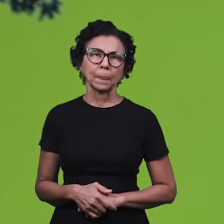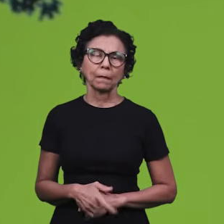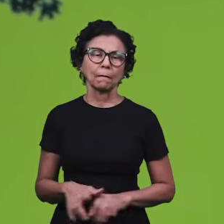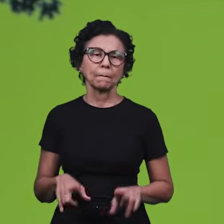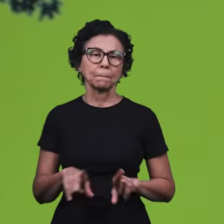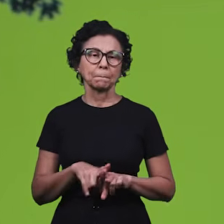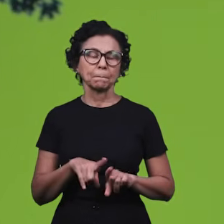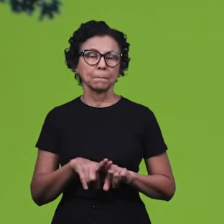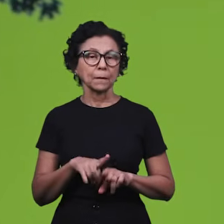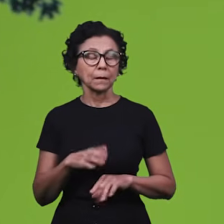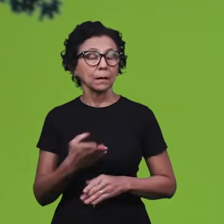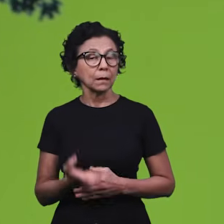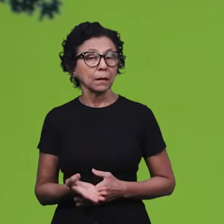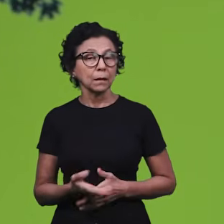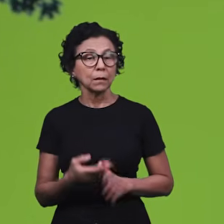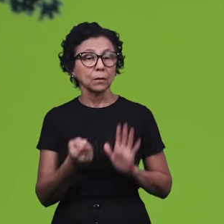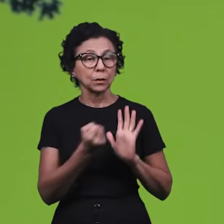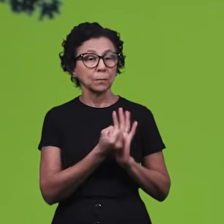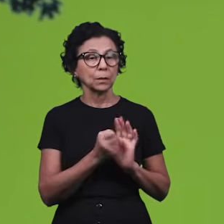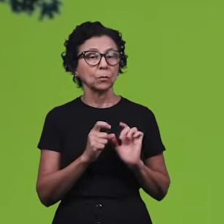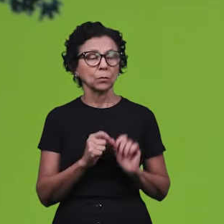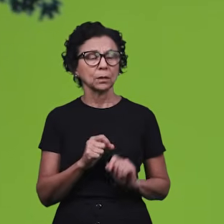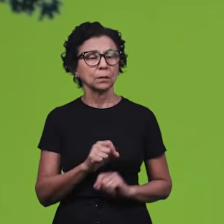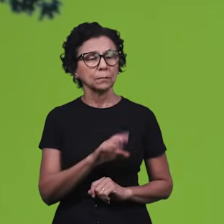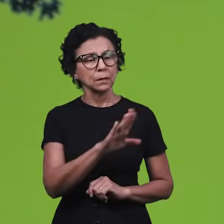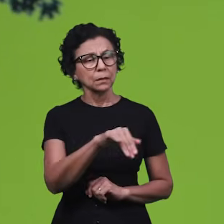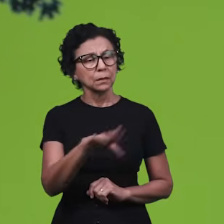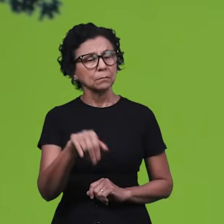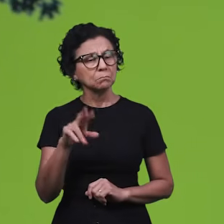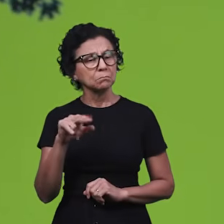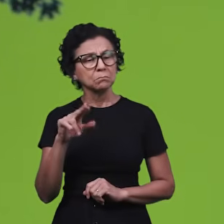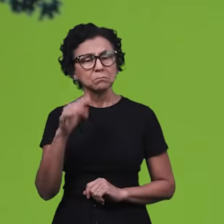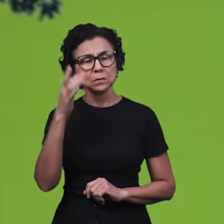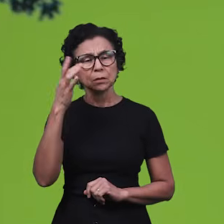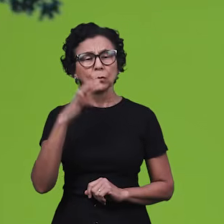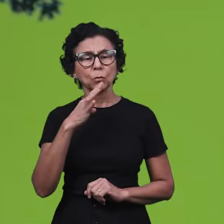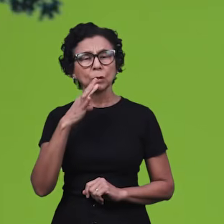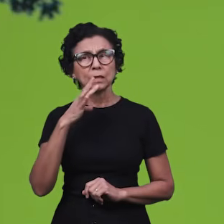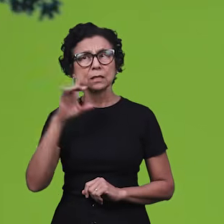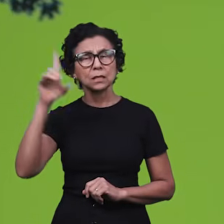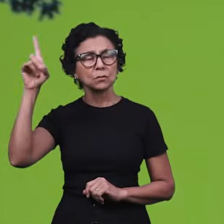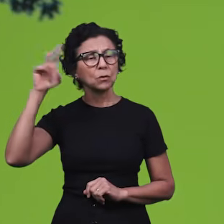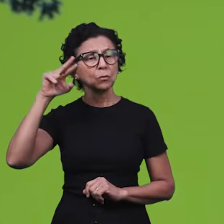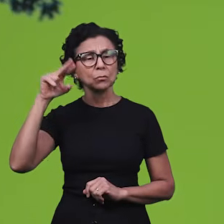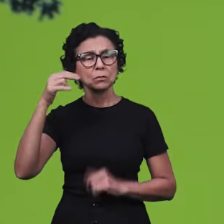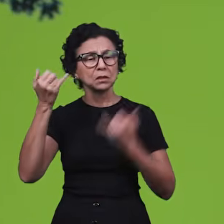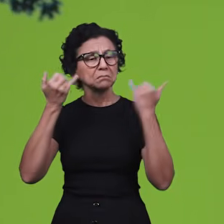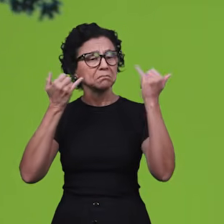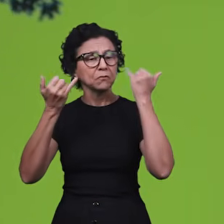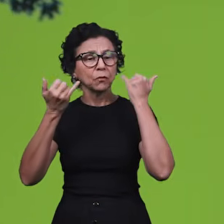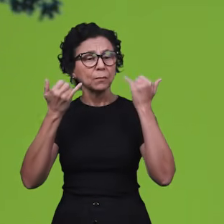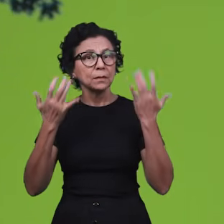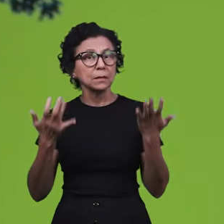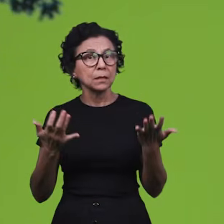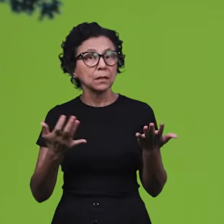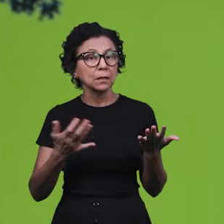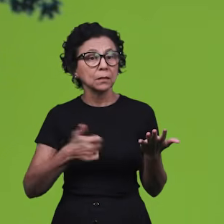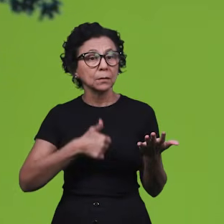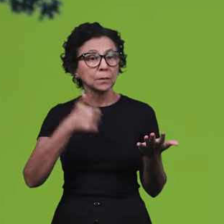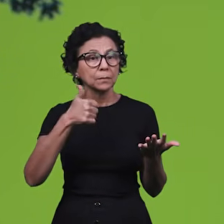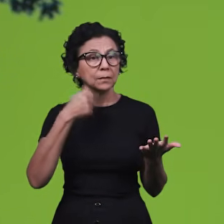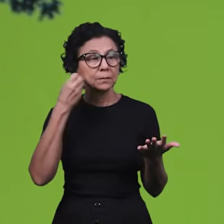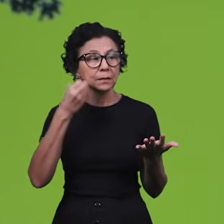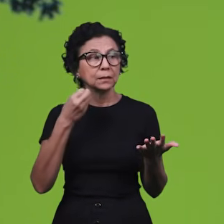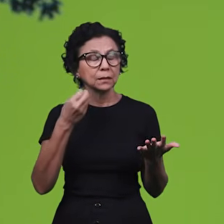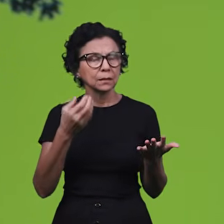da oportunidade de crianças que nunca ouviram falar do Senhor, agora terem tido essa primeira experiência. Conta para